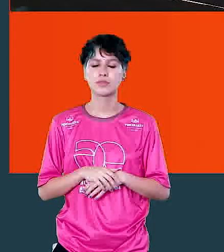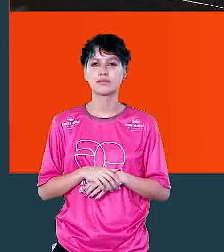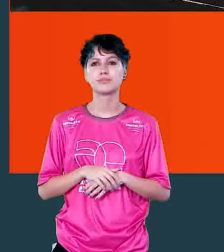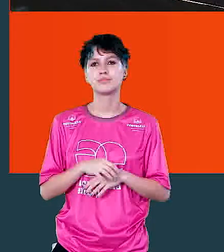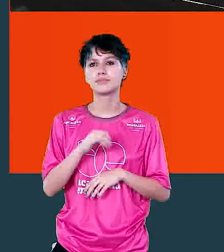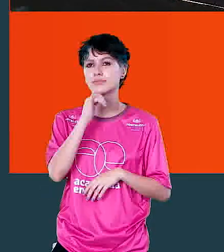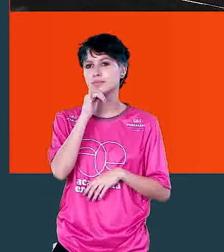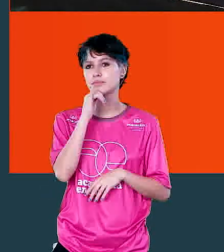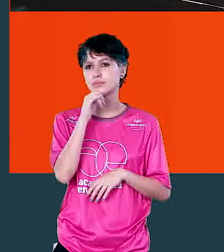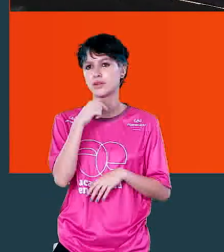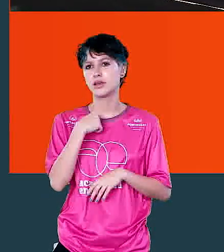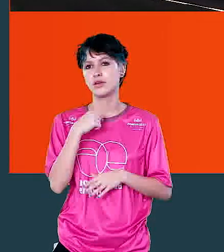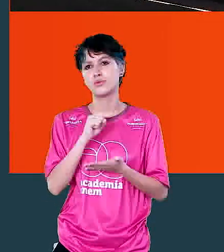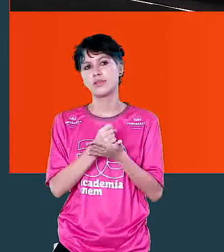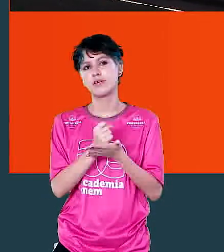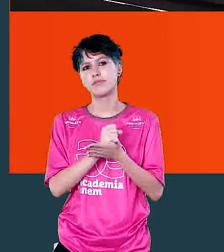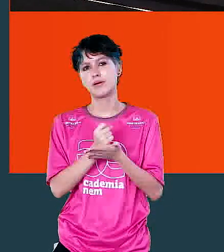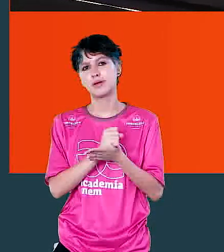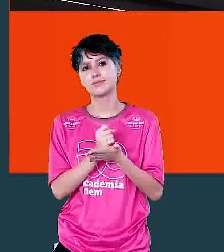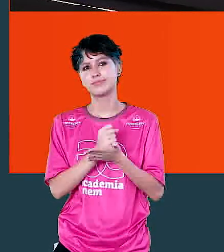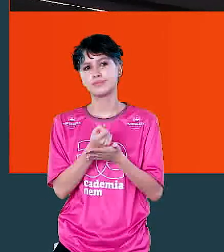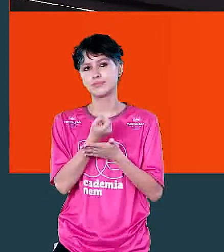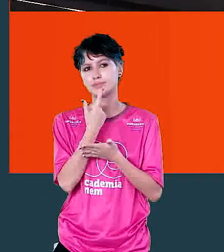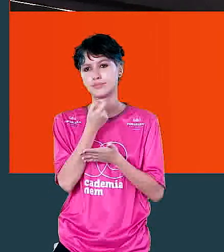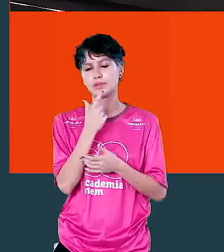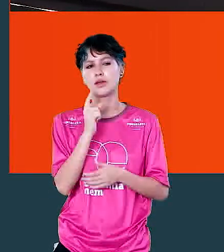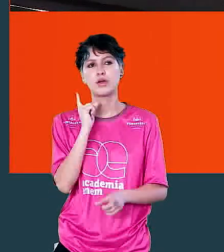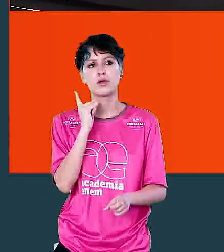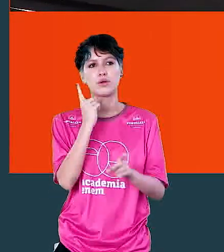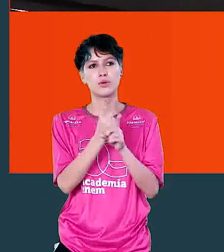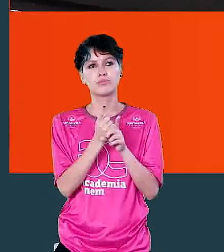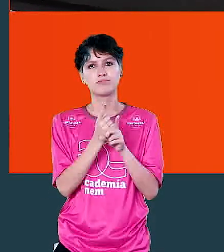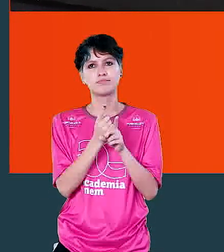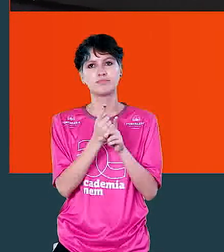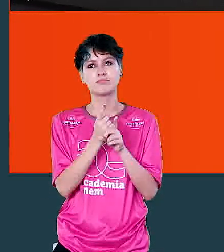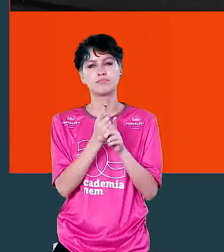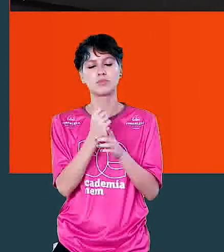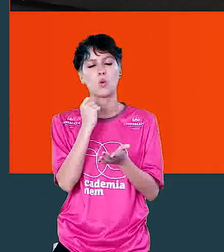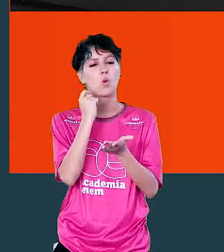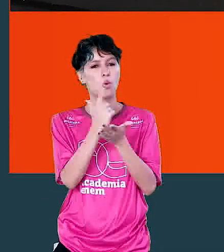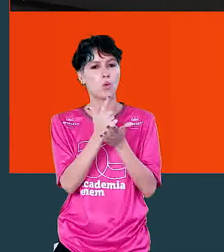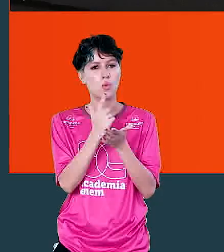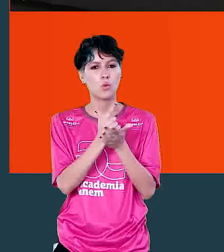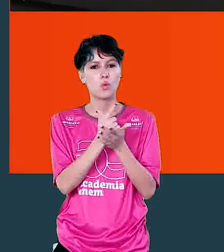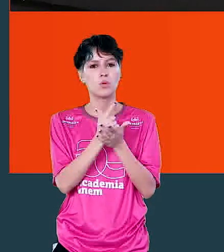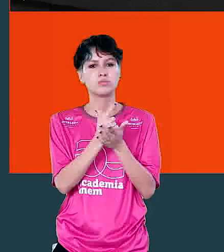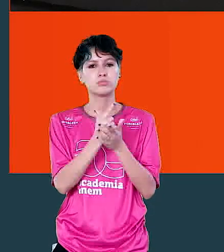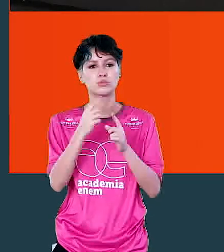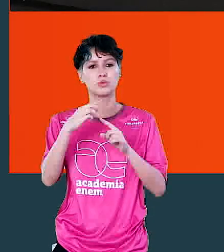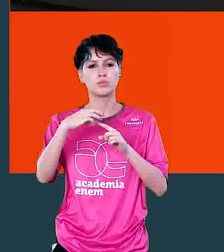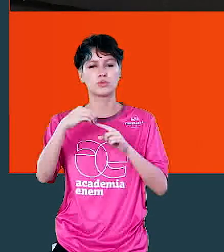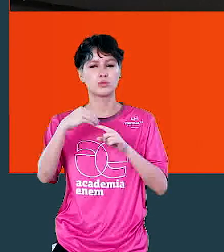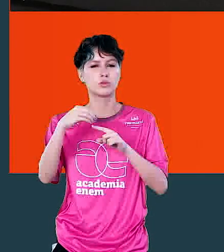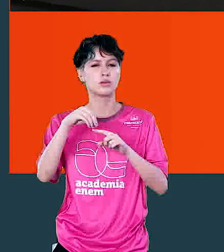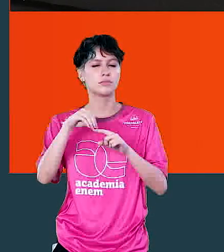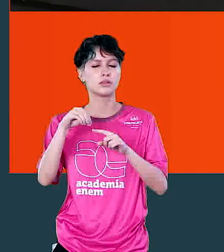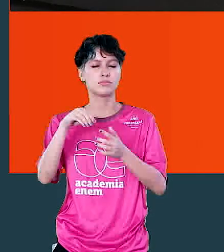farmácia, compro um frasco de acetona, certo? Beleza? Se eu abrir o frasco de